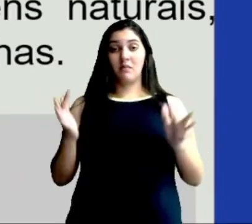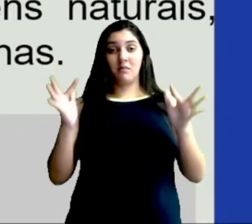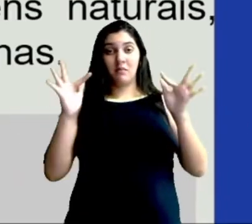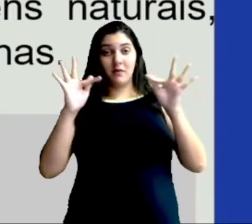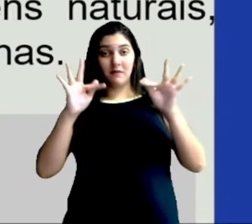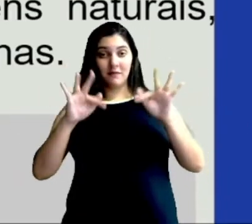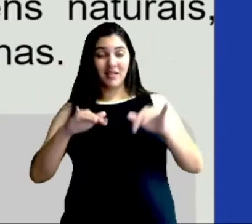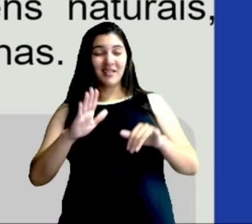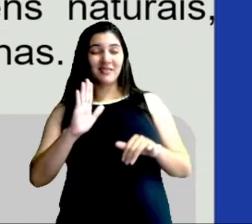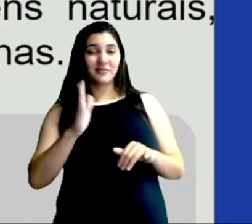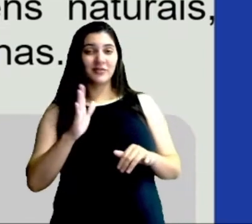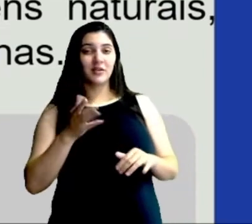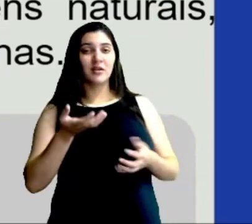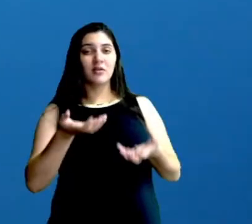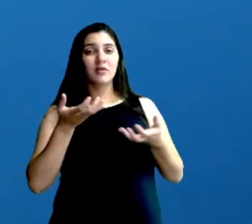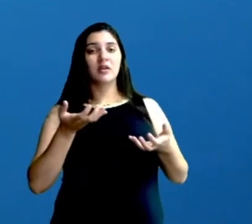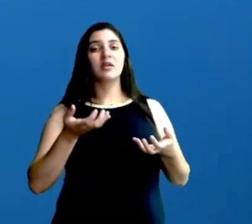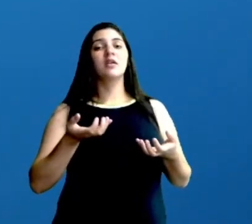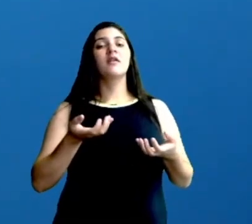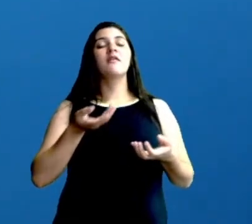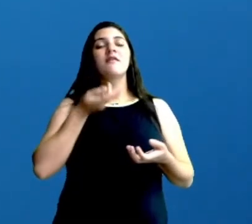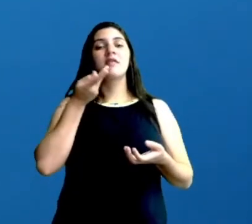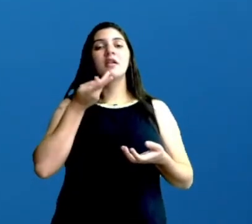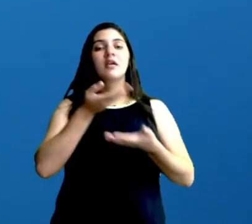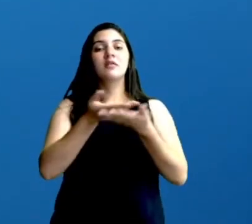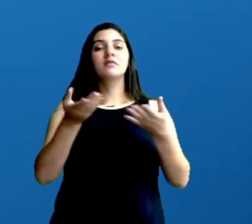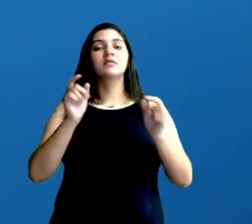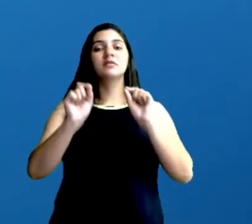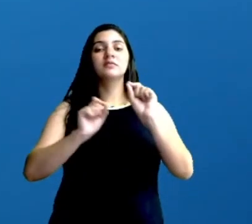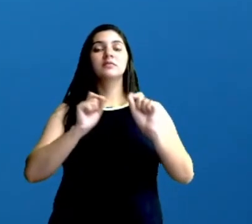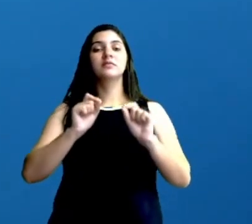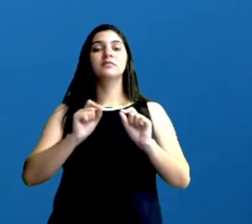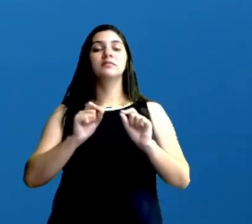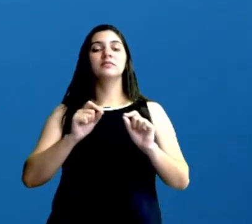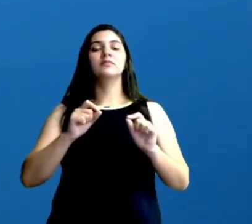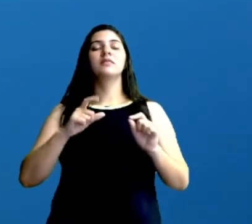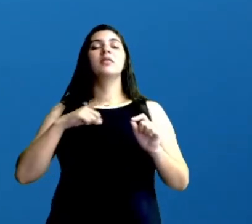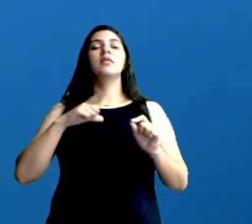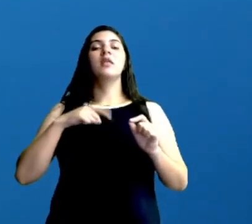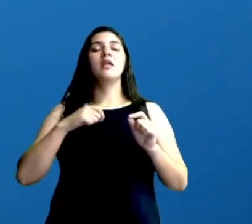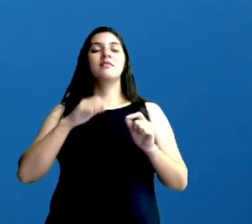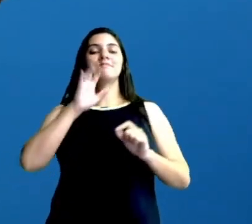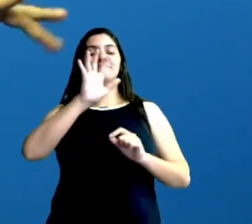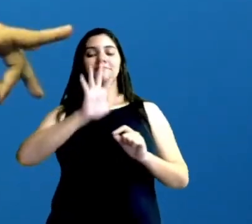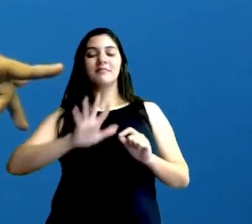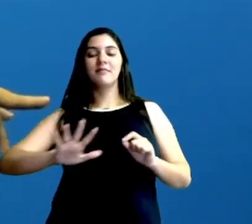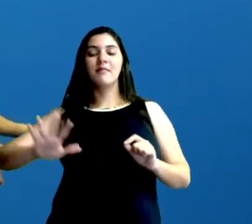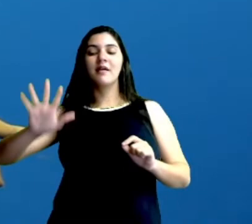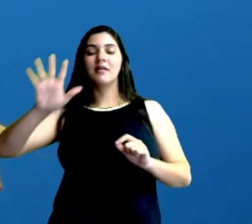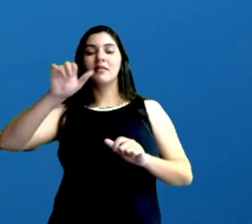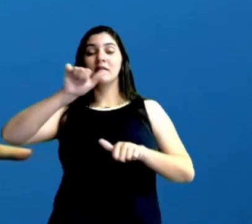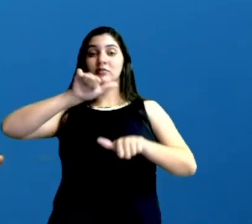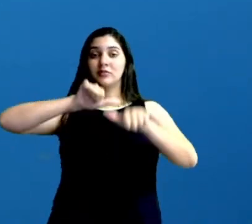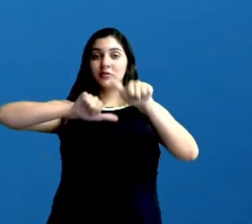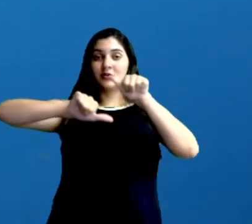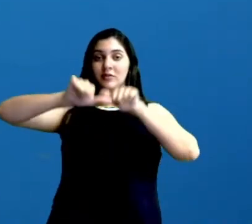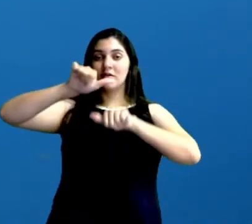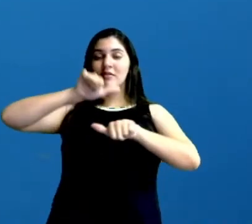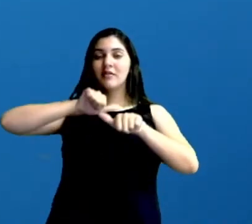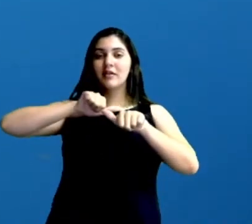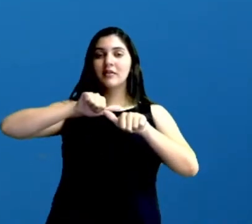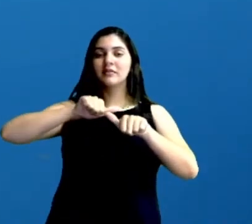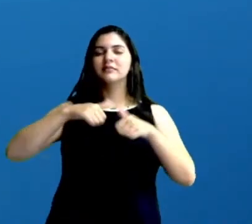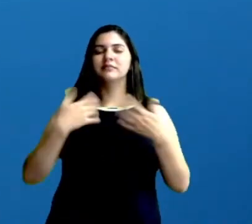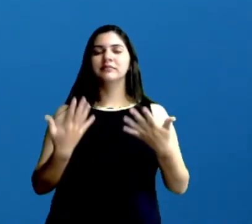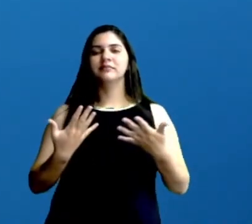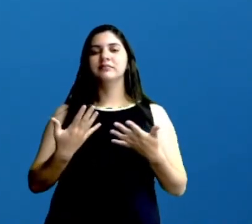finalizar, gente, eu queria falar com vocês sobre essa questão da paisagem modificada, né? Não é a paisagem humanizada, não. É a